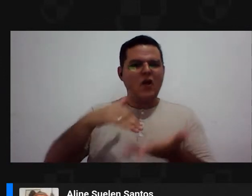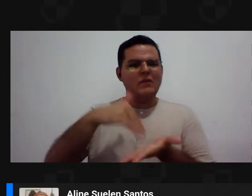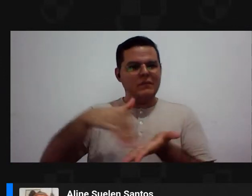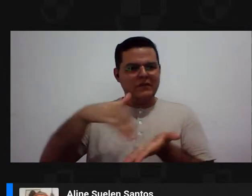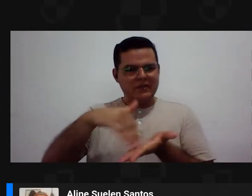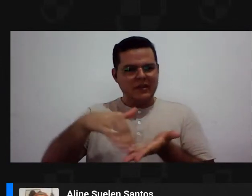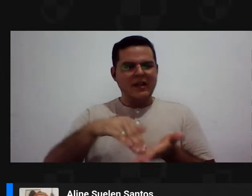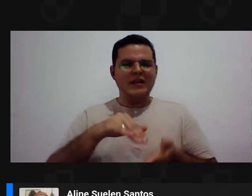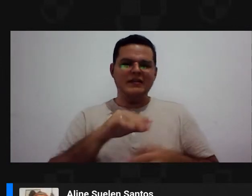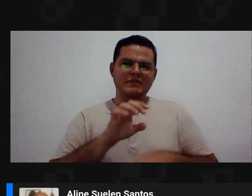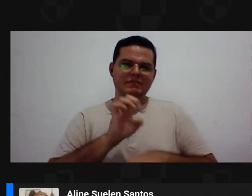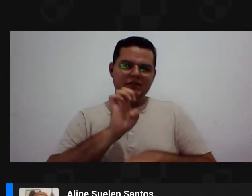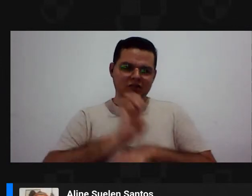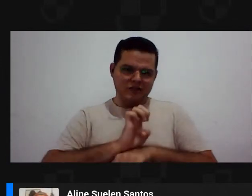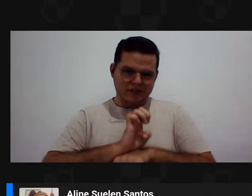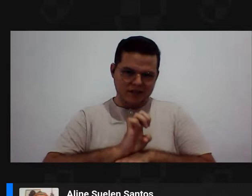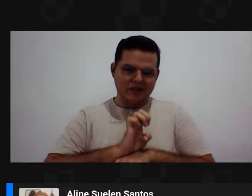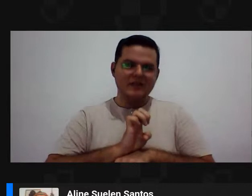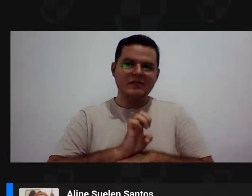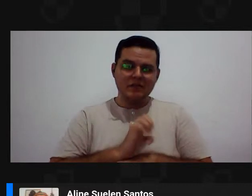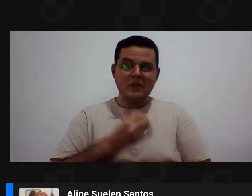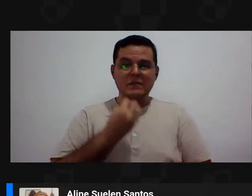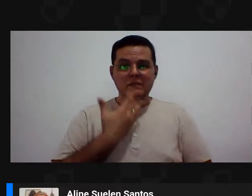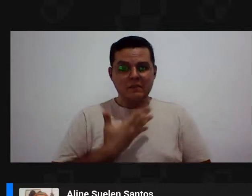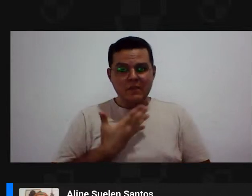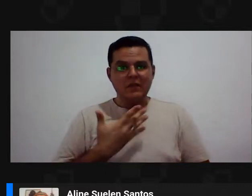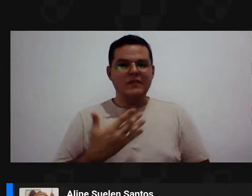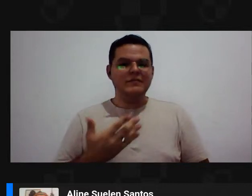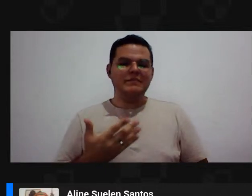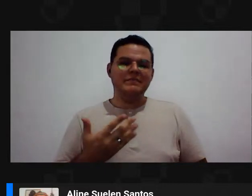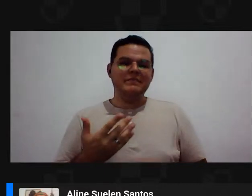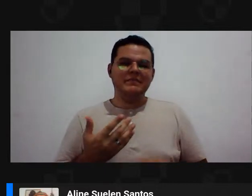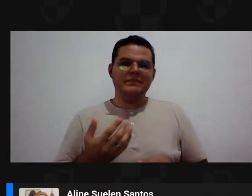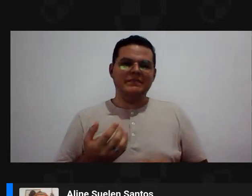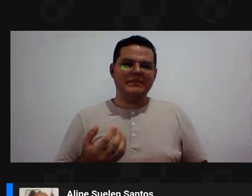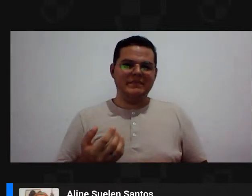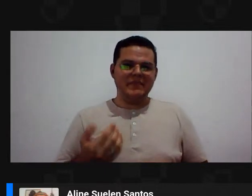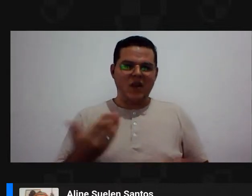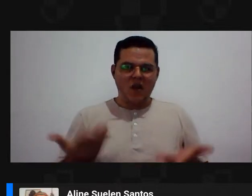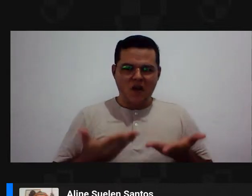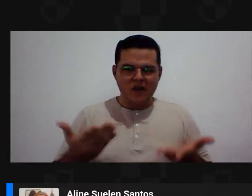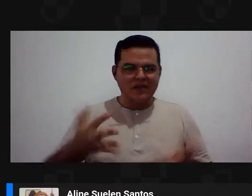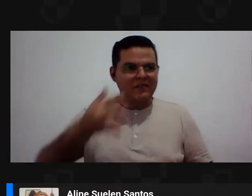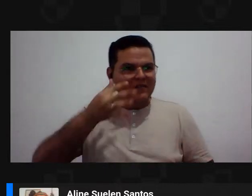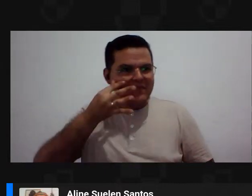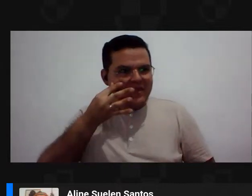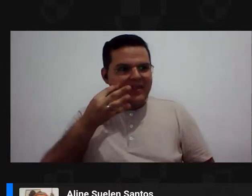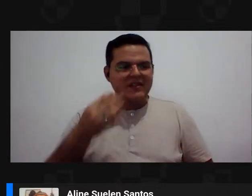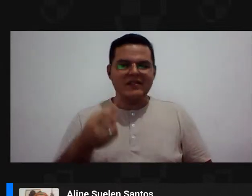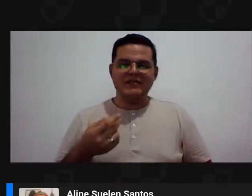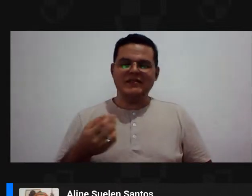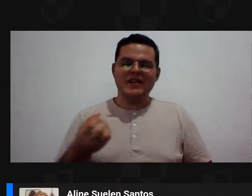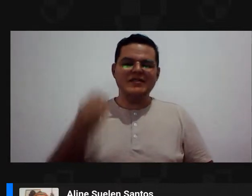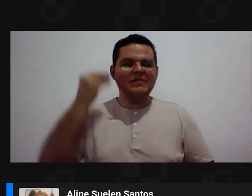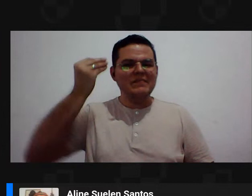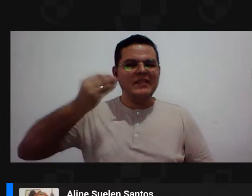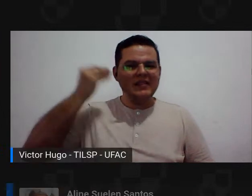a professora Elicelli, e o professor Marco Antônio. Isso é muito bom. A Graça Nete está dizendo aqui,